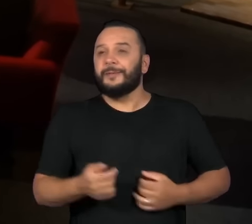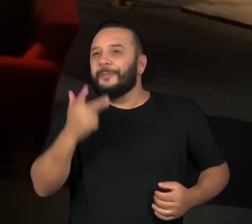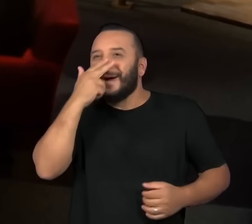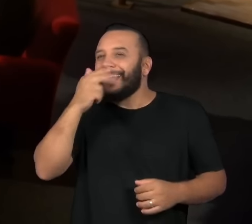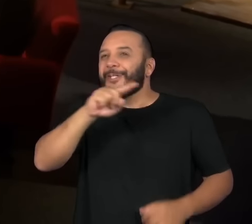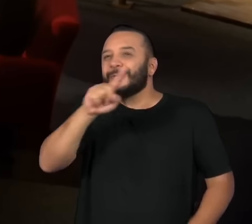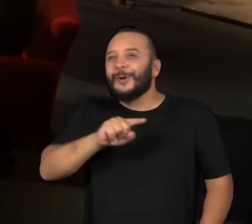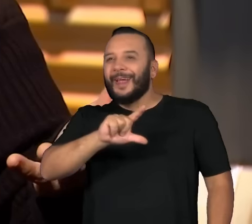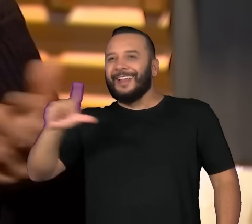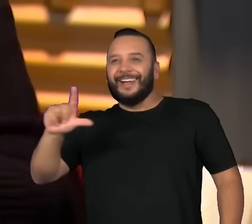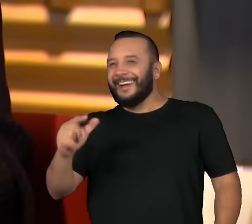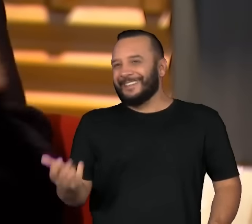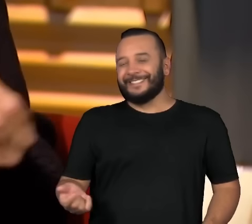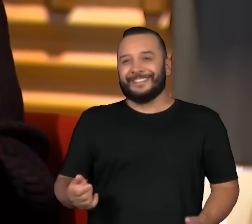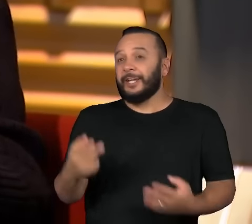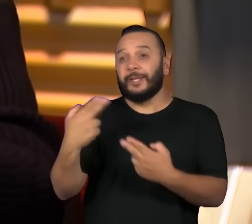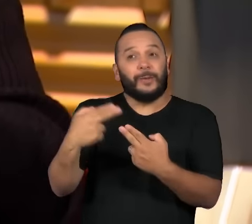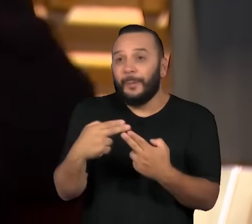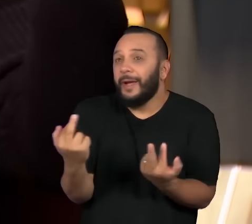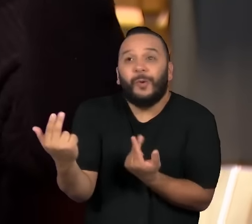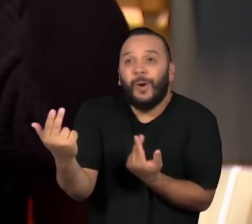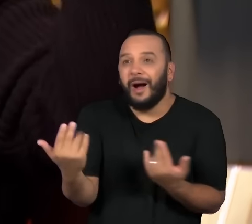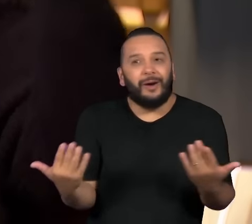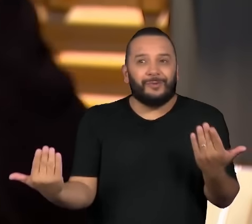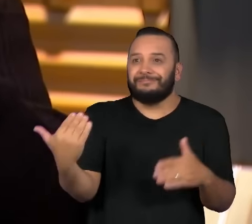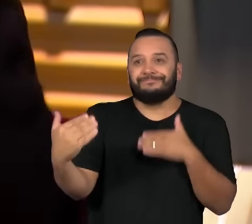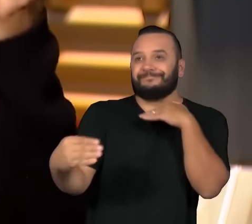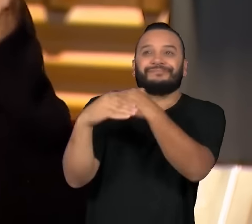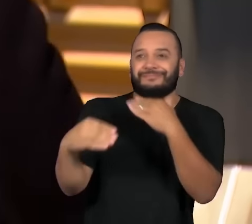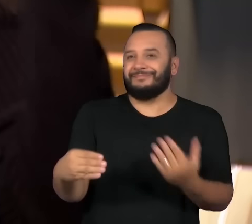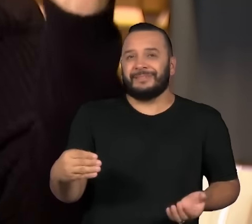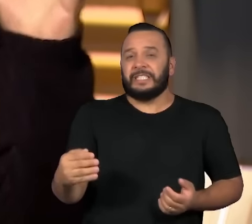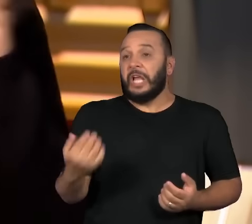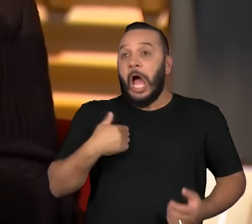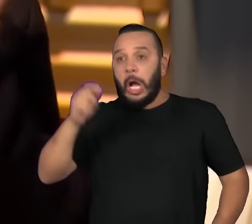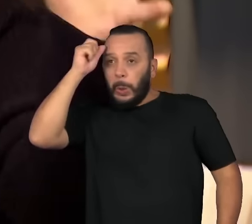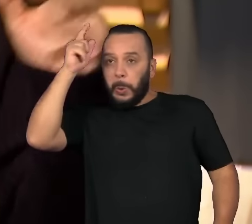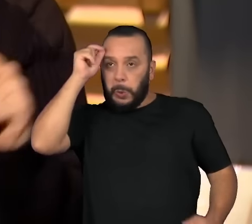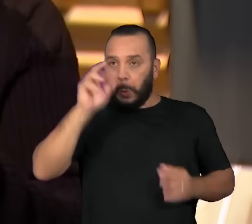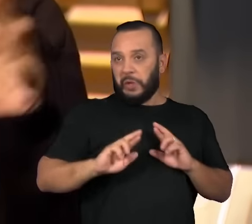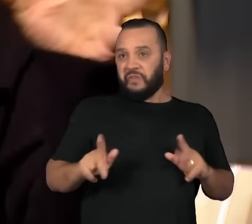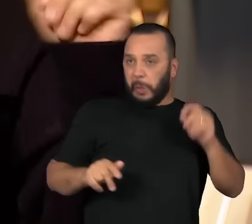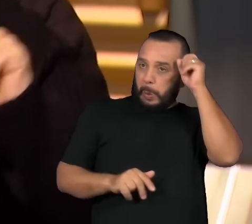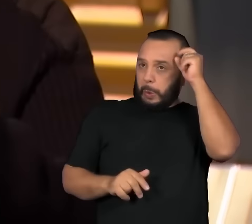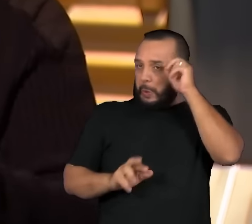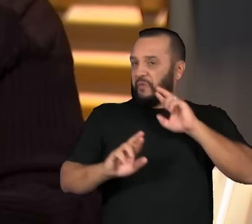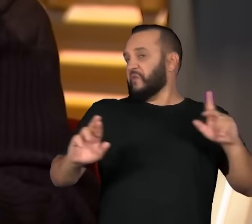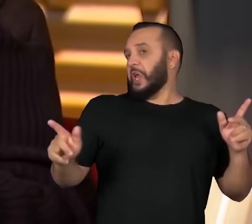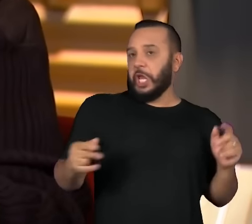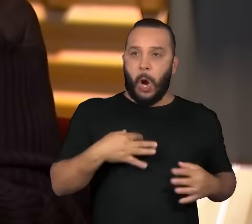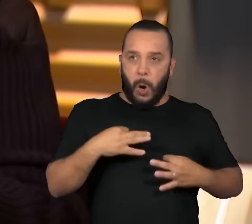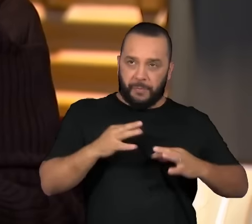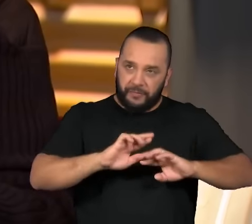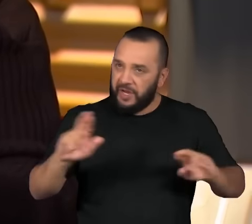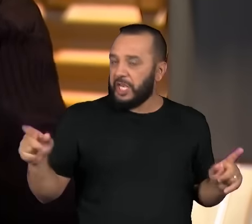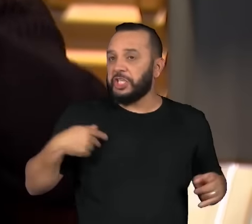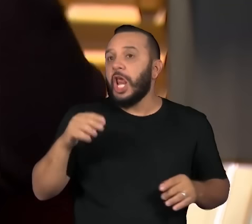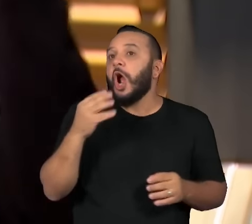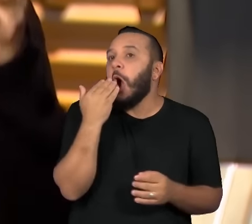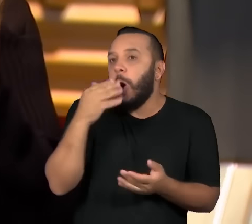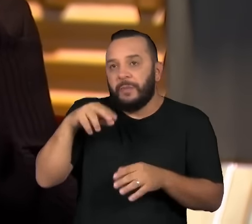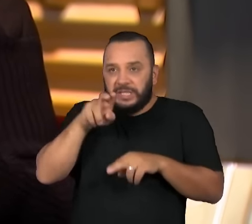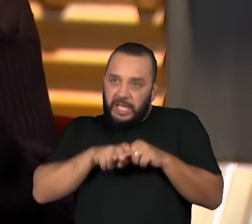do Tatuapé, mano, sabe? É gente como a gente, não tem a diferença que as pessoas gostam de colocar, o cara usa essa roupa, ele come com a mão